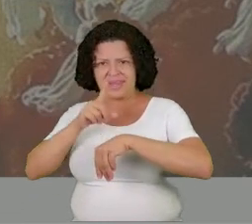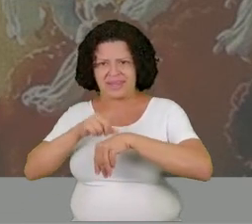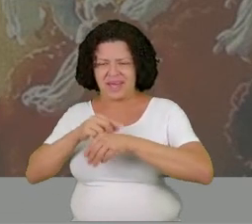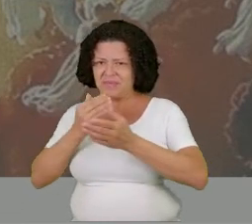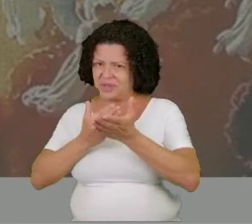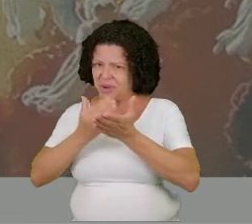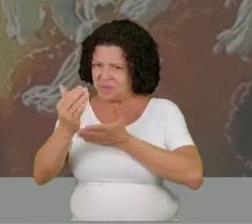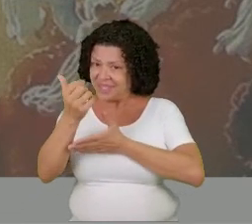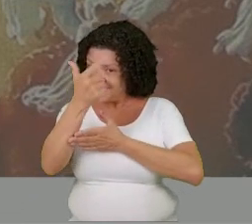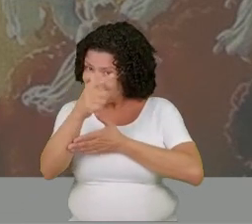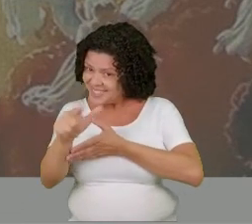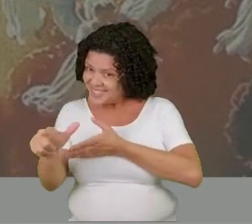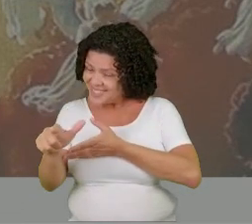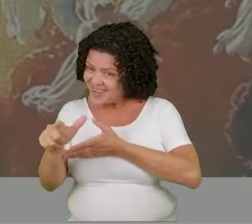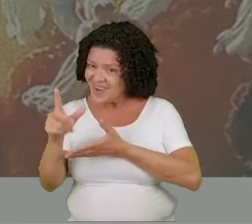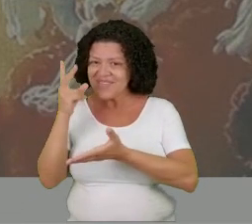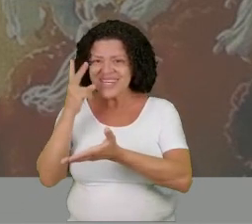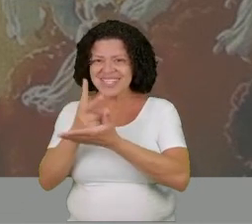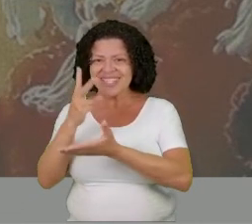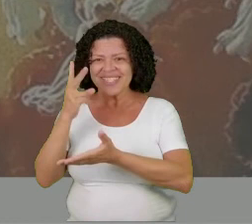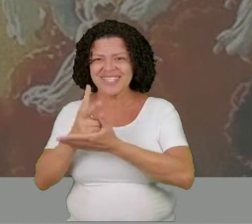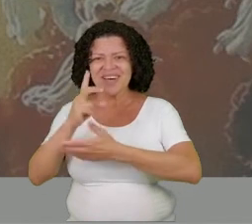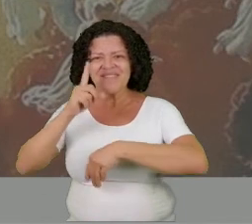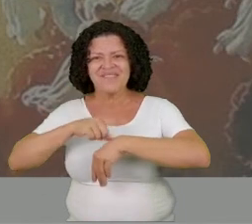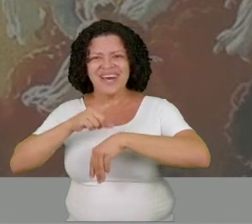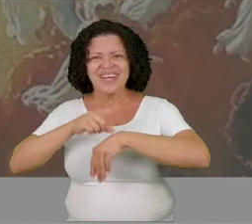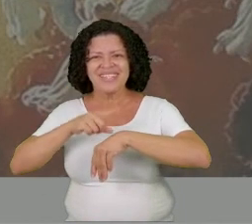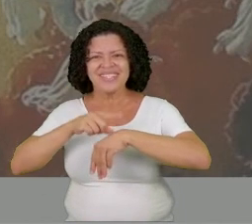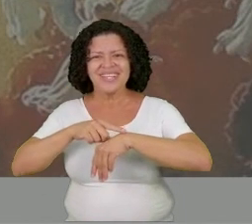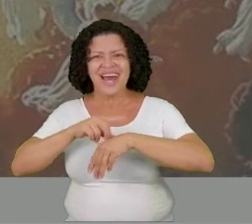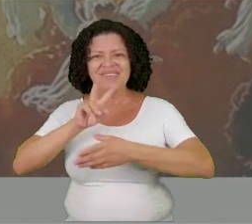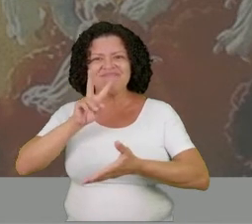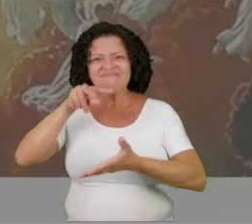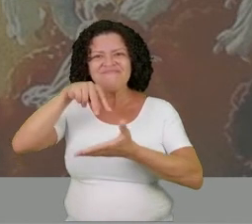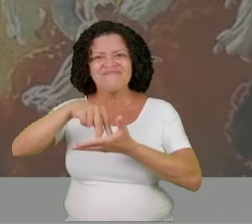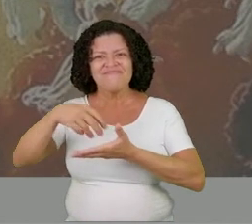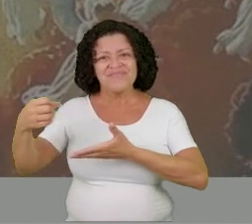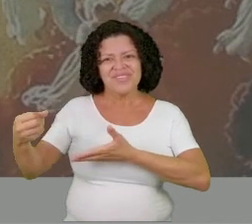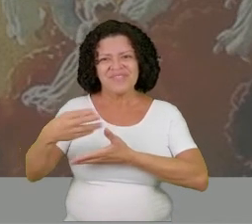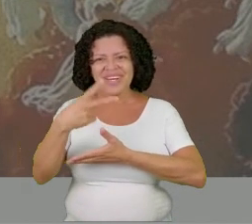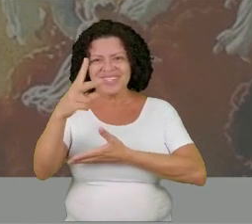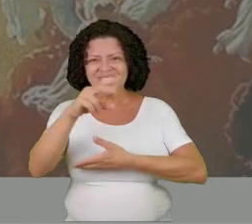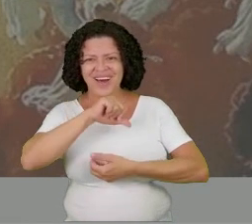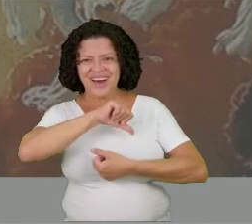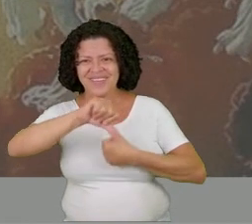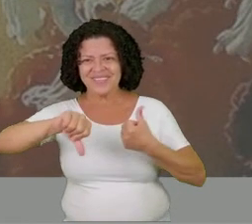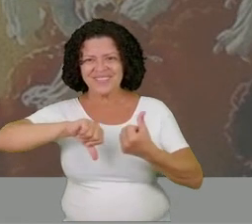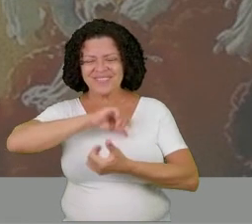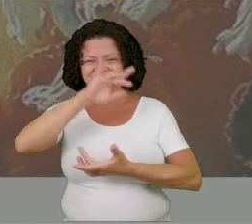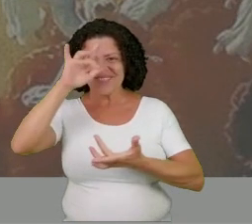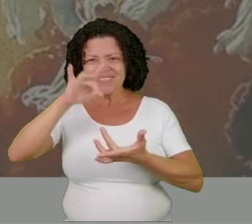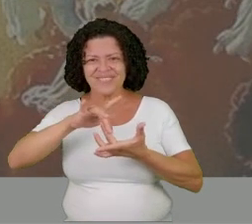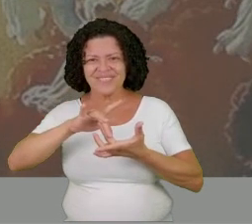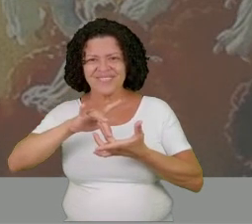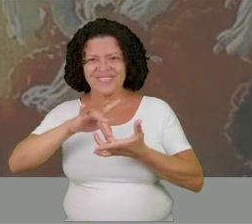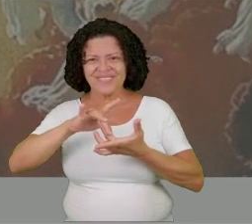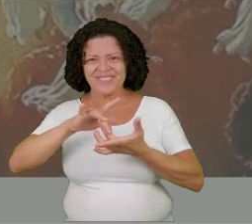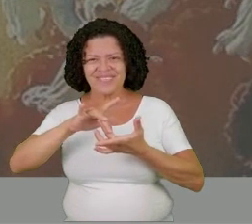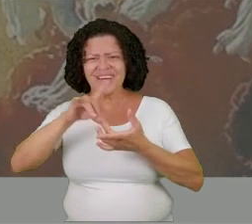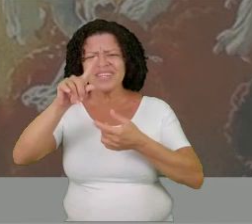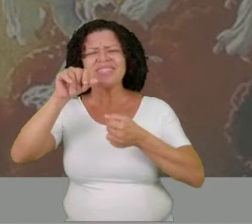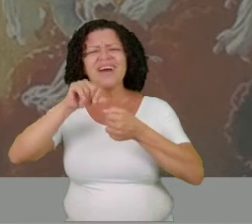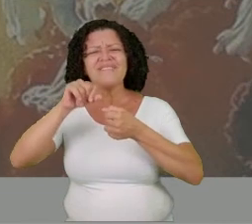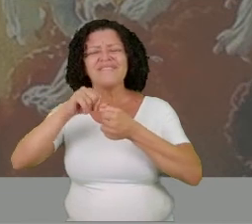que sempre é tempo de recomeçar. Sempre é tempo de tomar uma nova atitude, né?